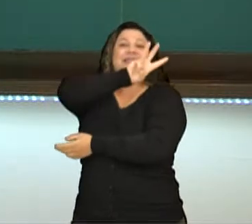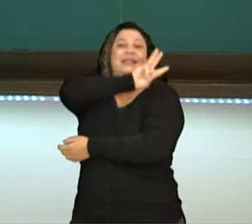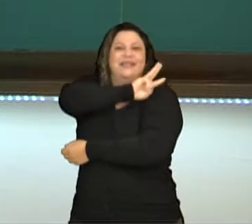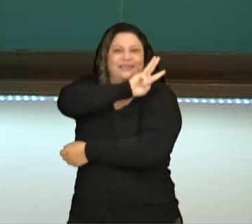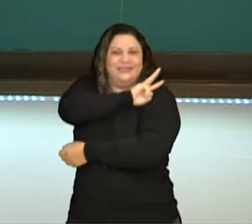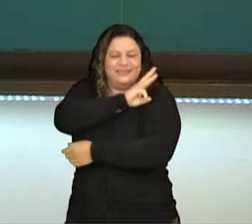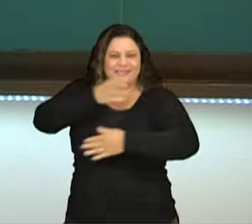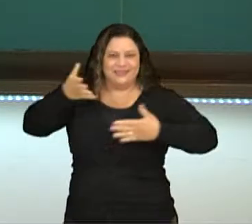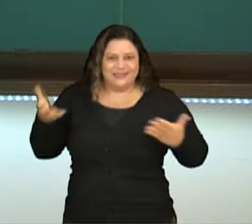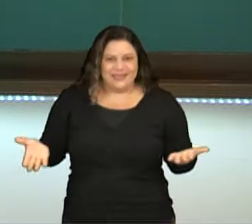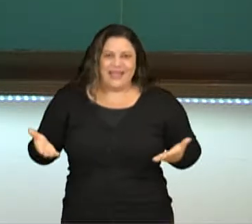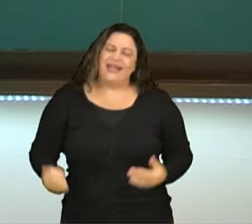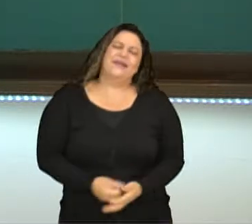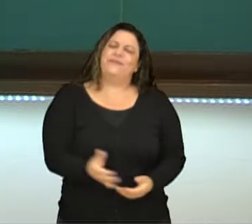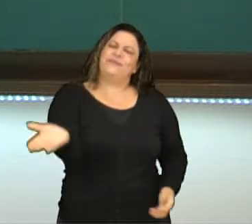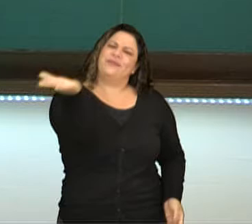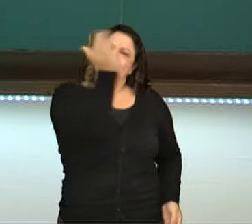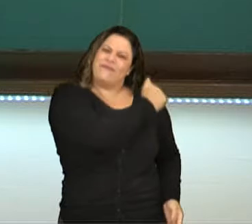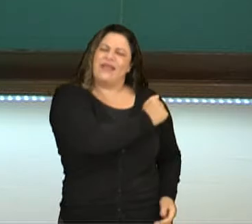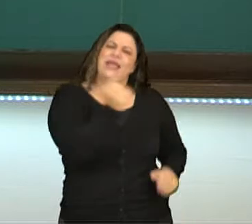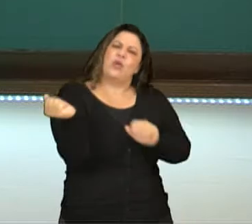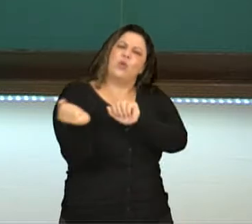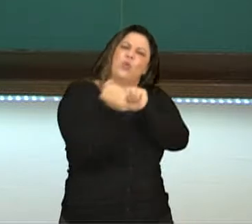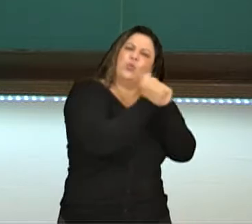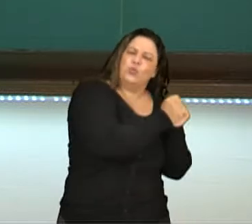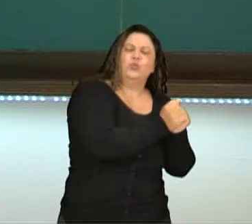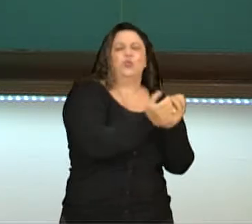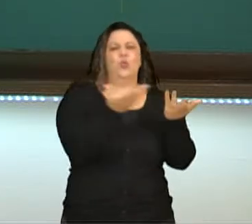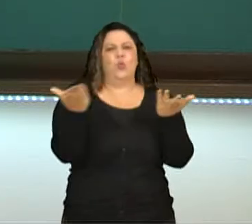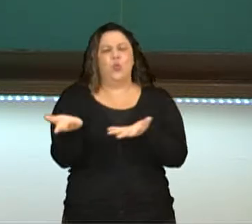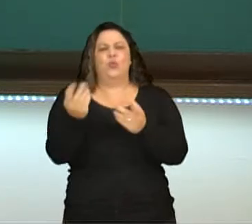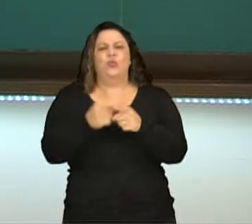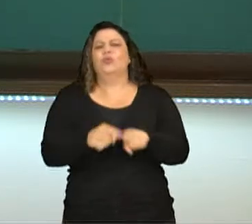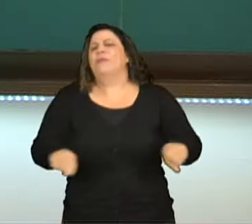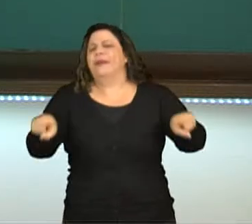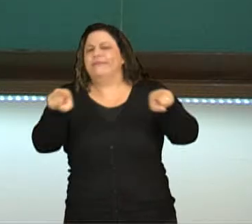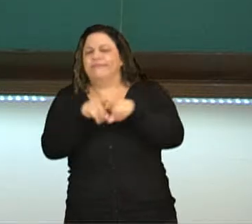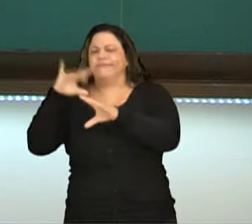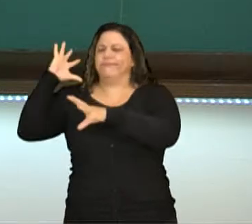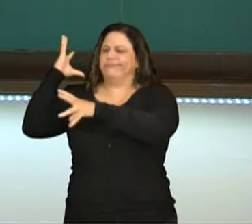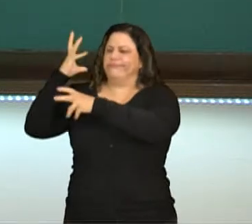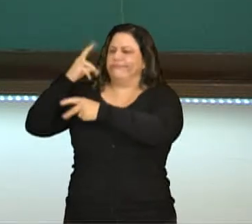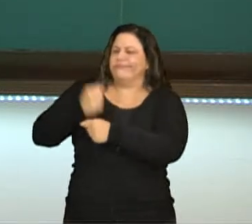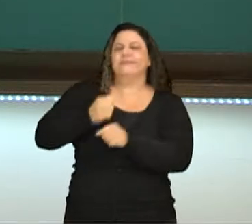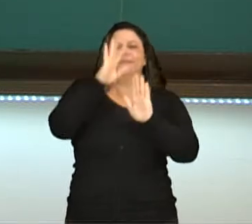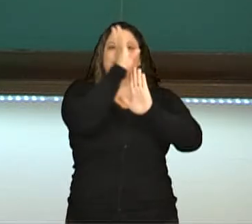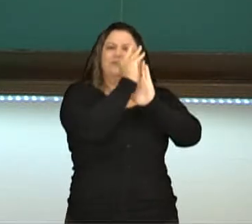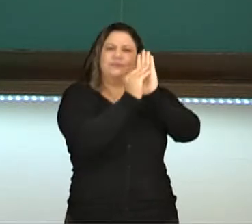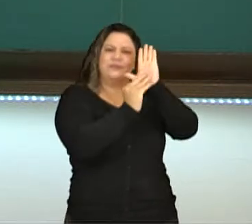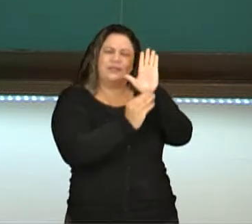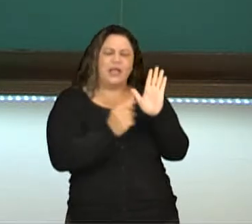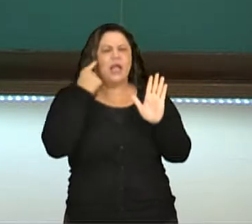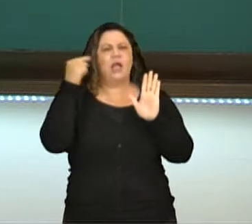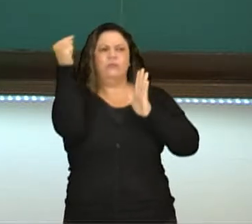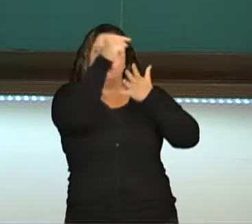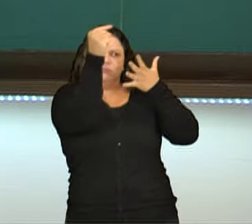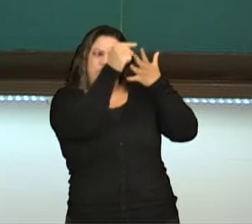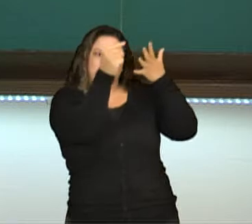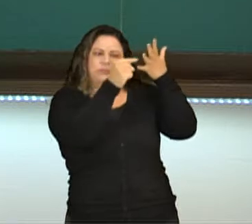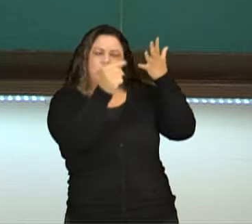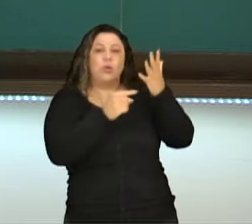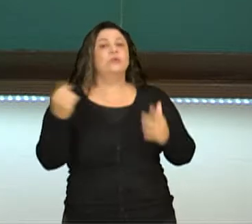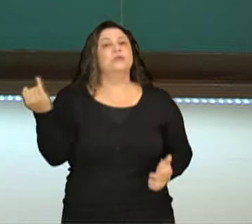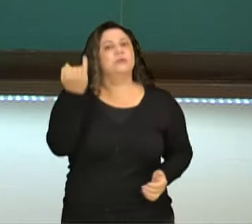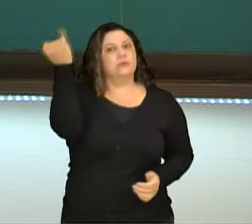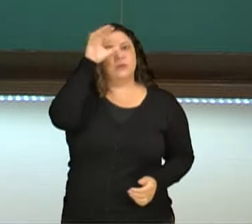série. Venha conosco hoje para uma retomada de conteúdos. Vamos rever muitos pontos importantes